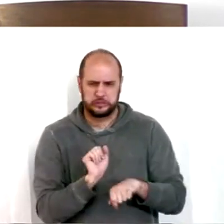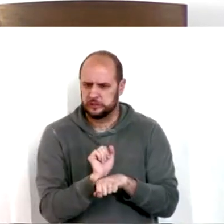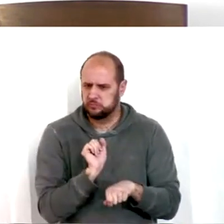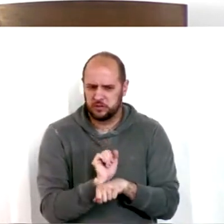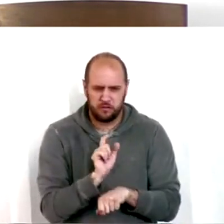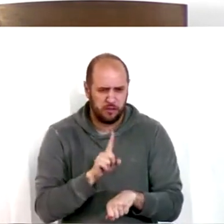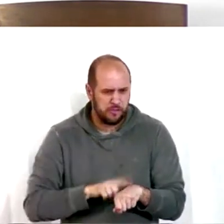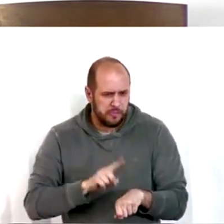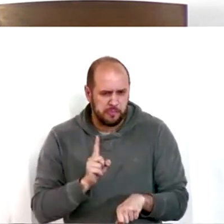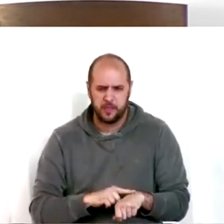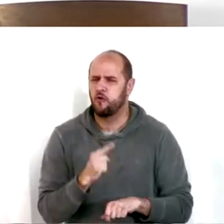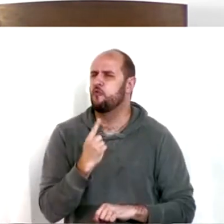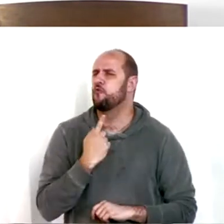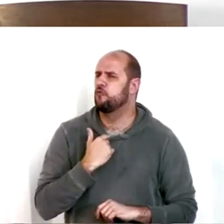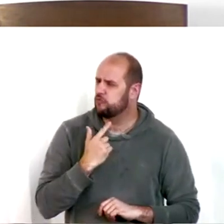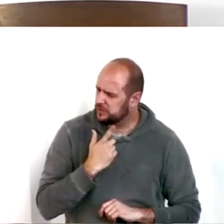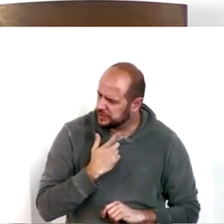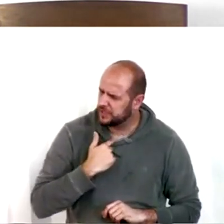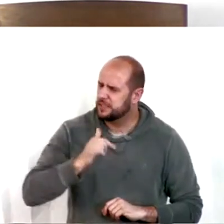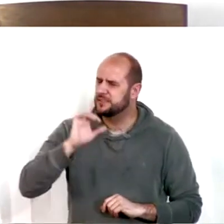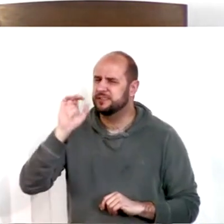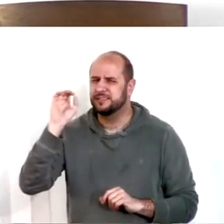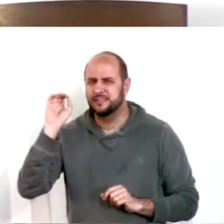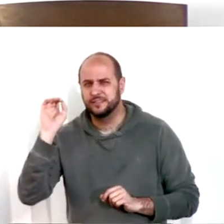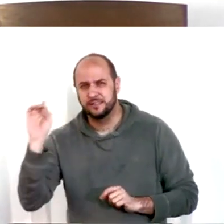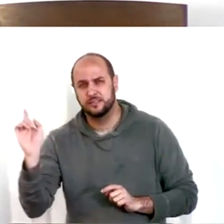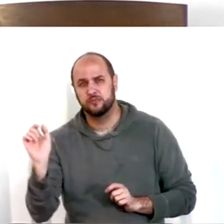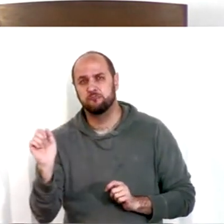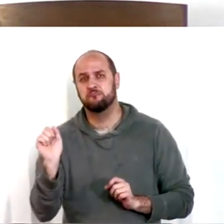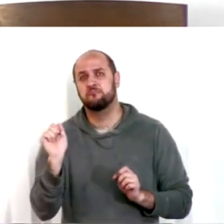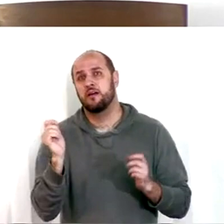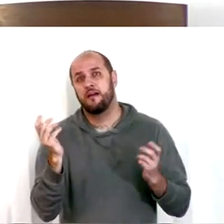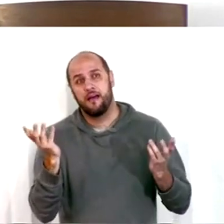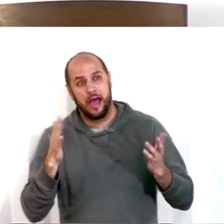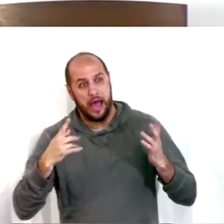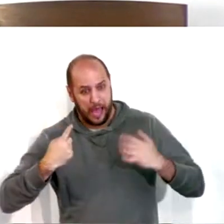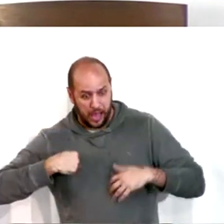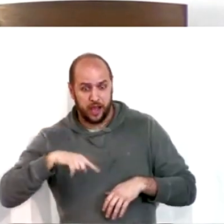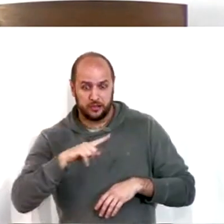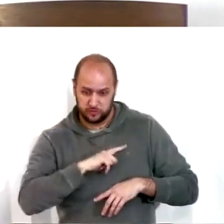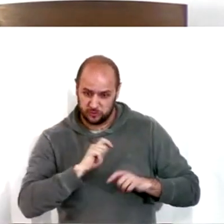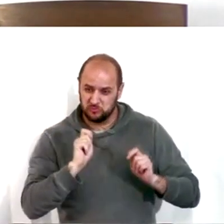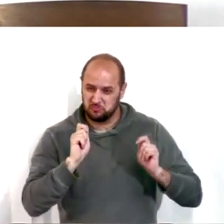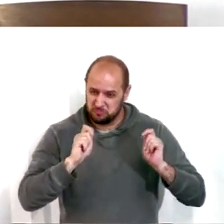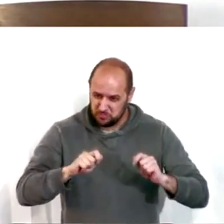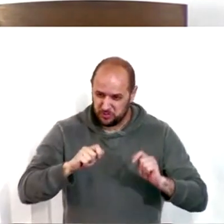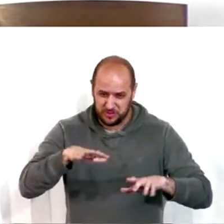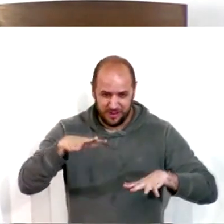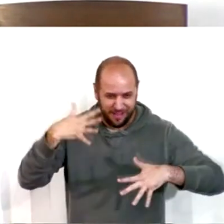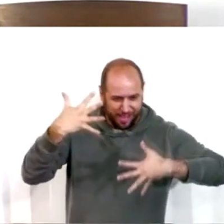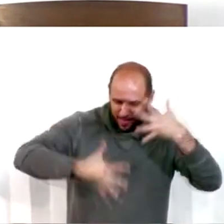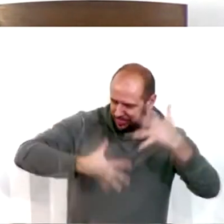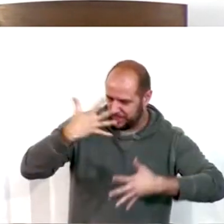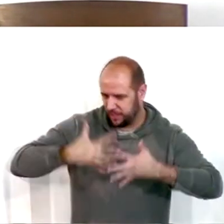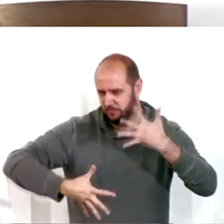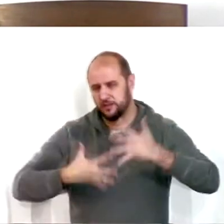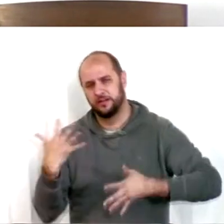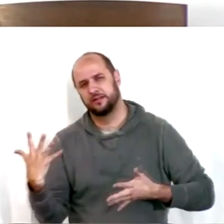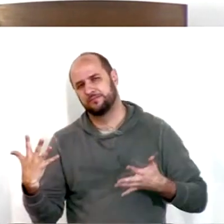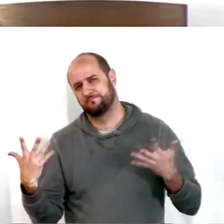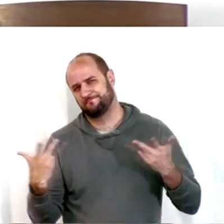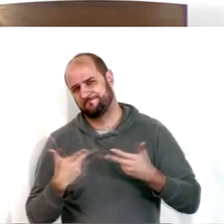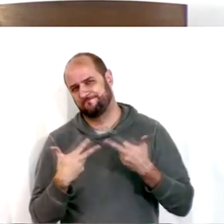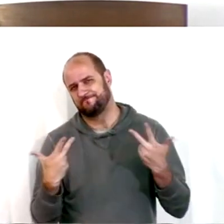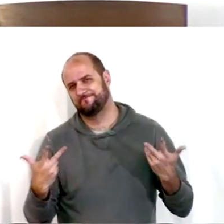o tempo e a vontade de Deus, podemos colocar a carroça na frente